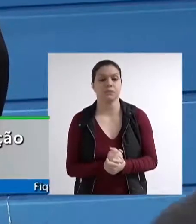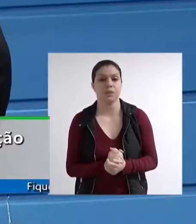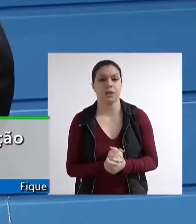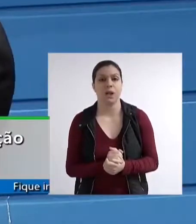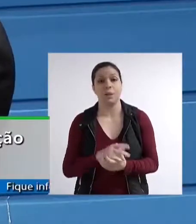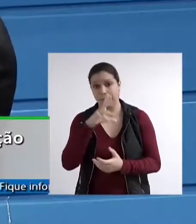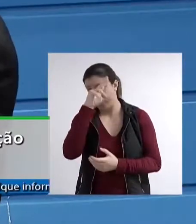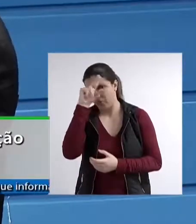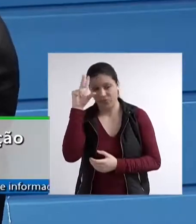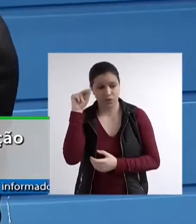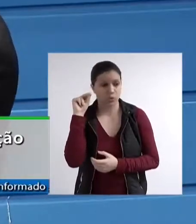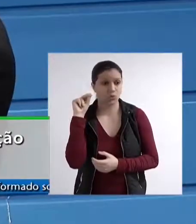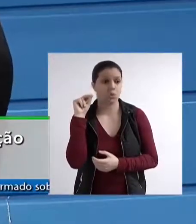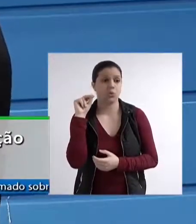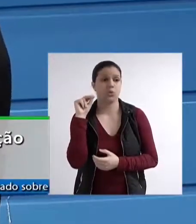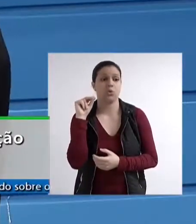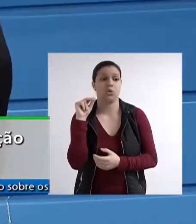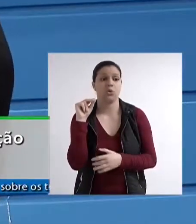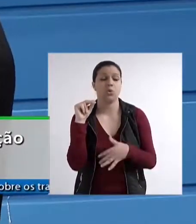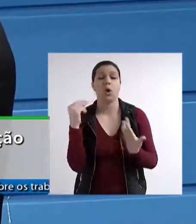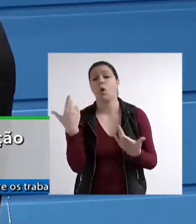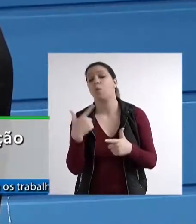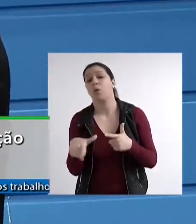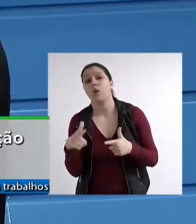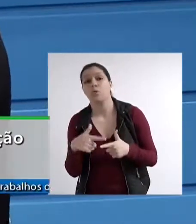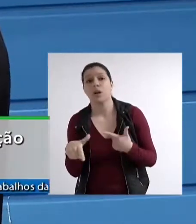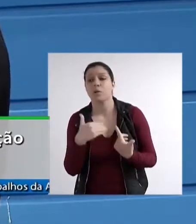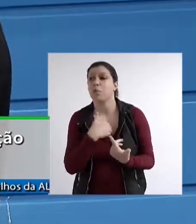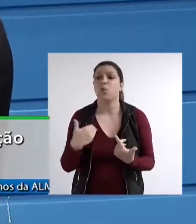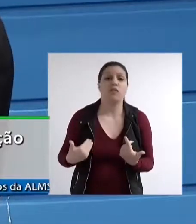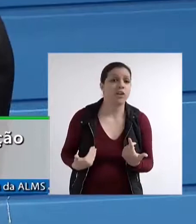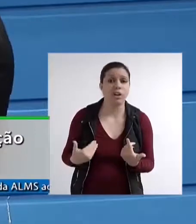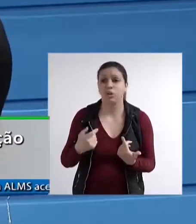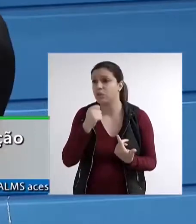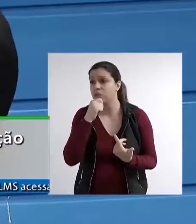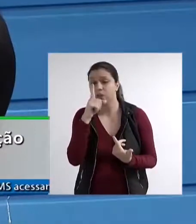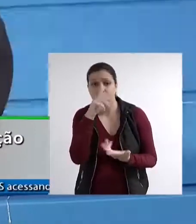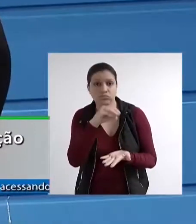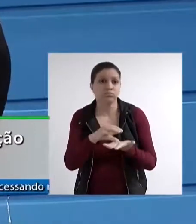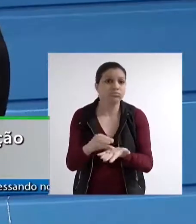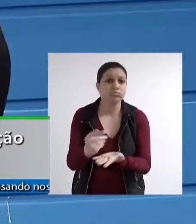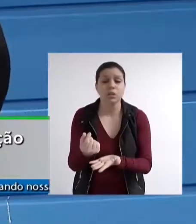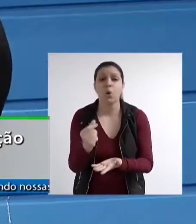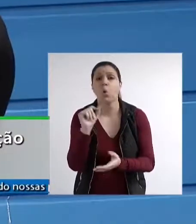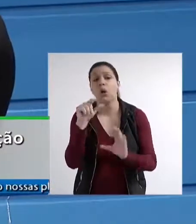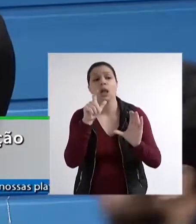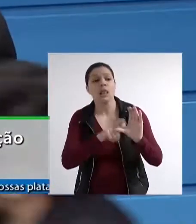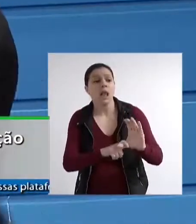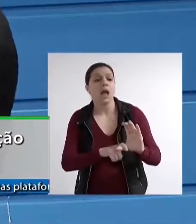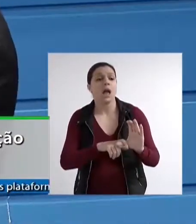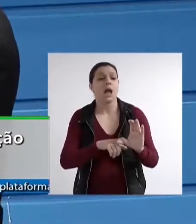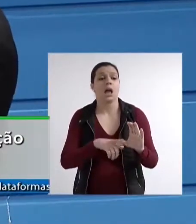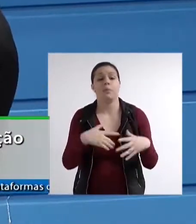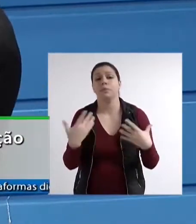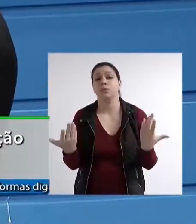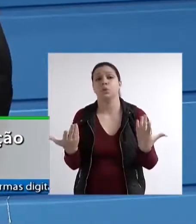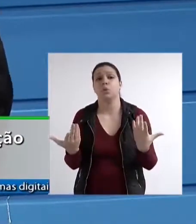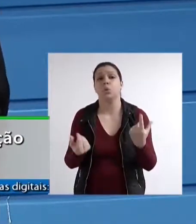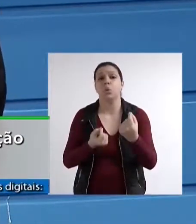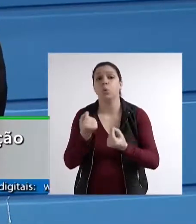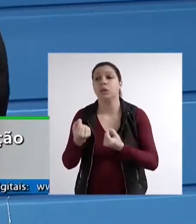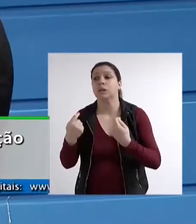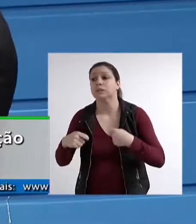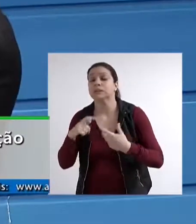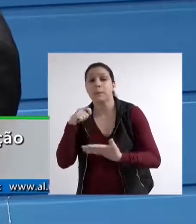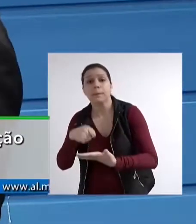prefeitura tem que repassar, não chega completo, o governo não passa completo, qual que é o déficit da Santa Casa, qual que é a despesa, qual que é o